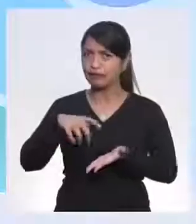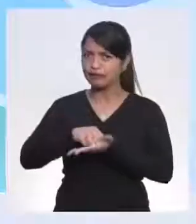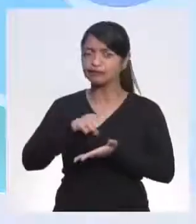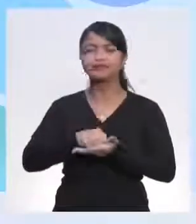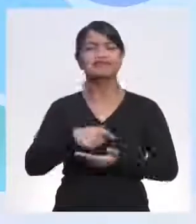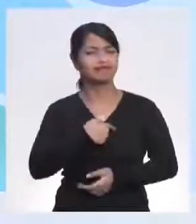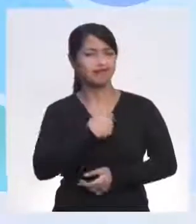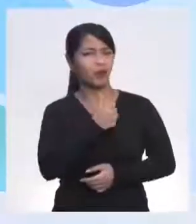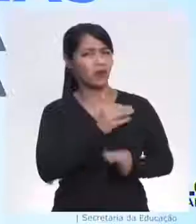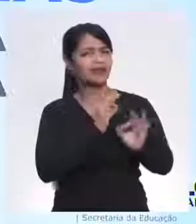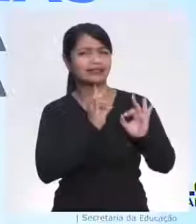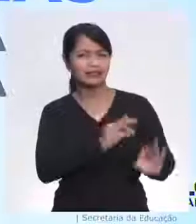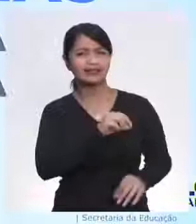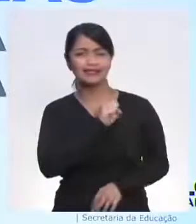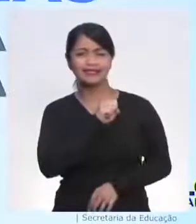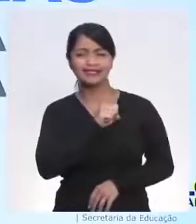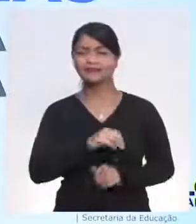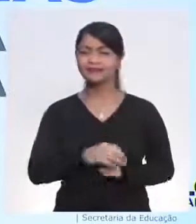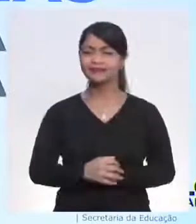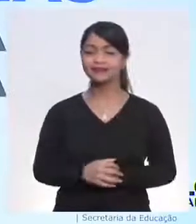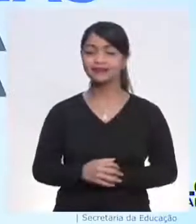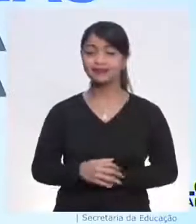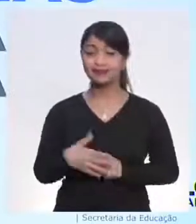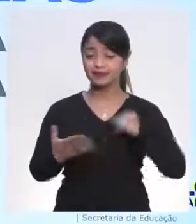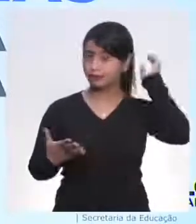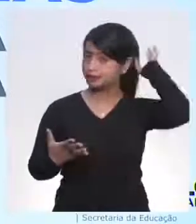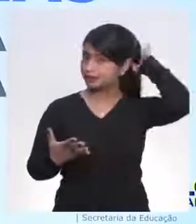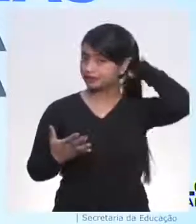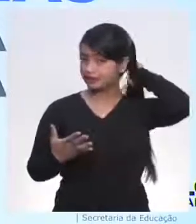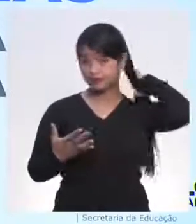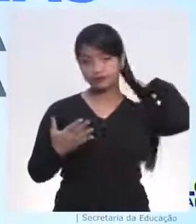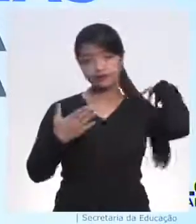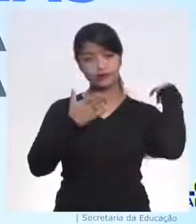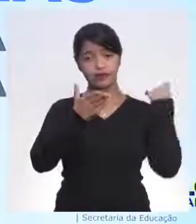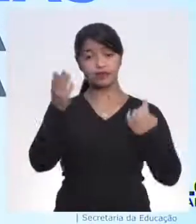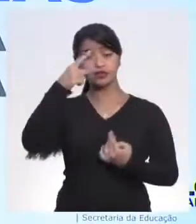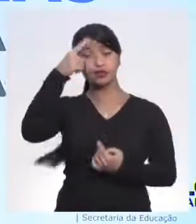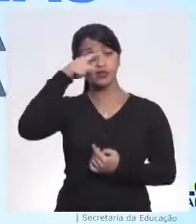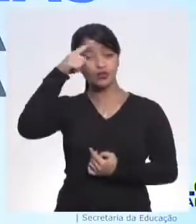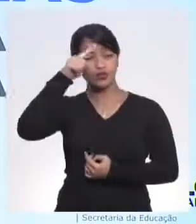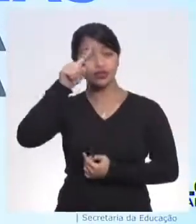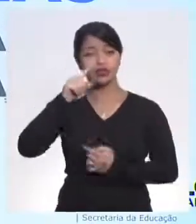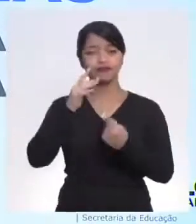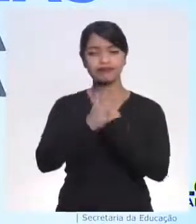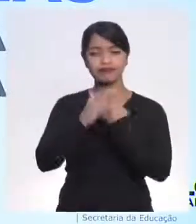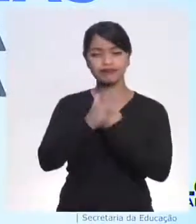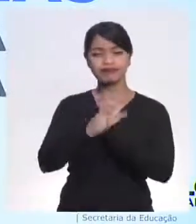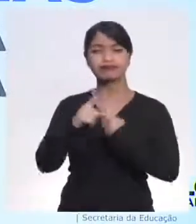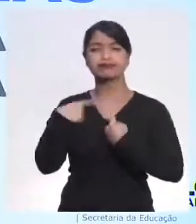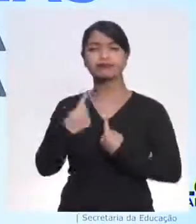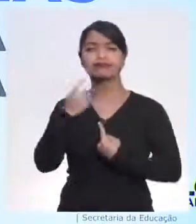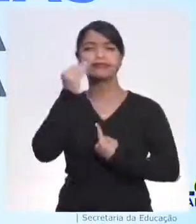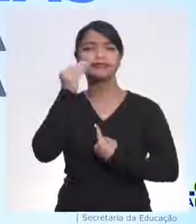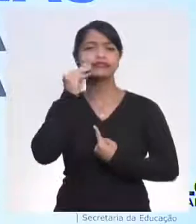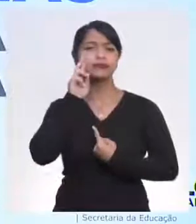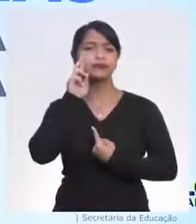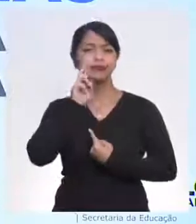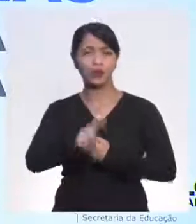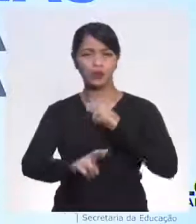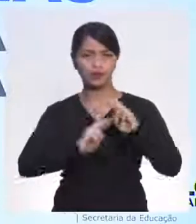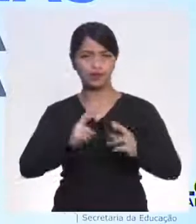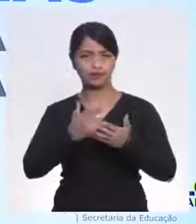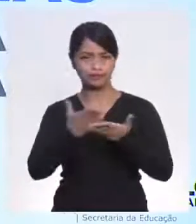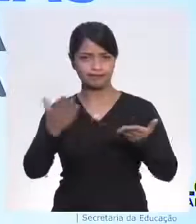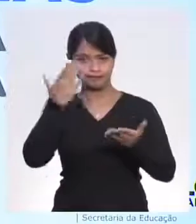certeza. Algumas coisas que nós gostaríamos de tirar dúvida que estava acontecendo de problema. No preenchimento